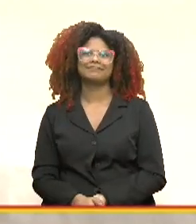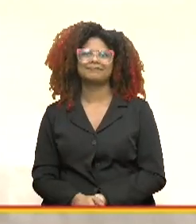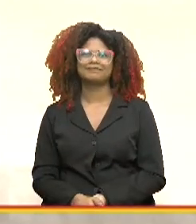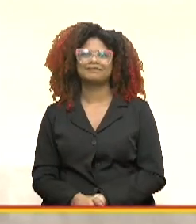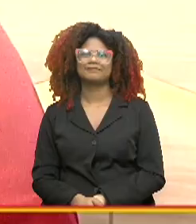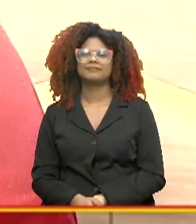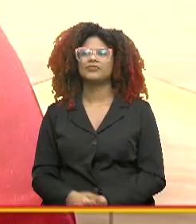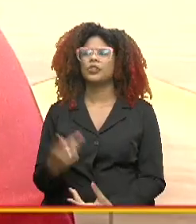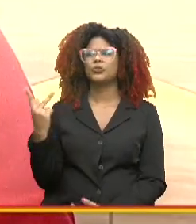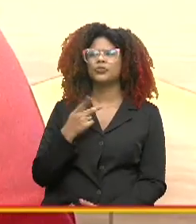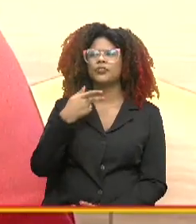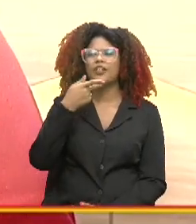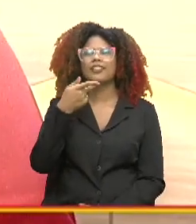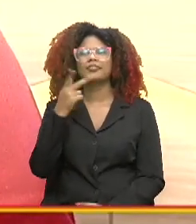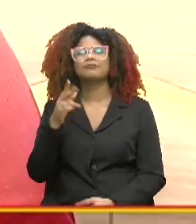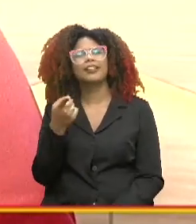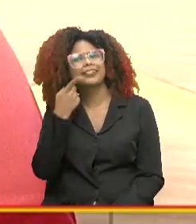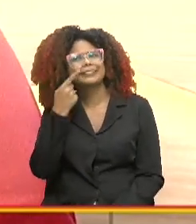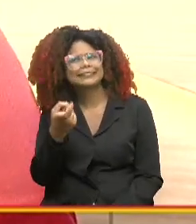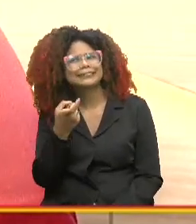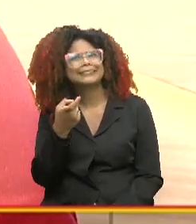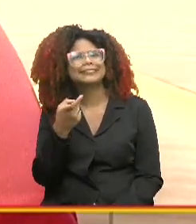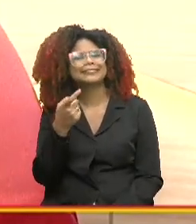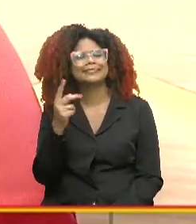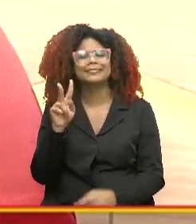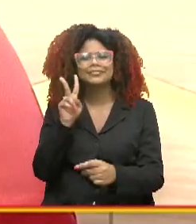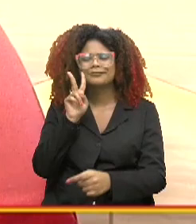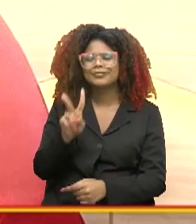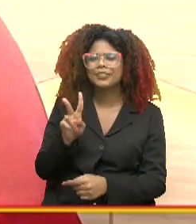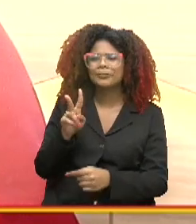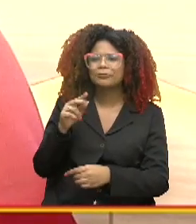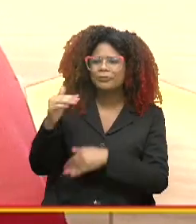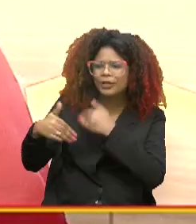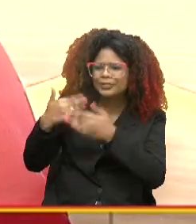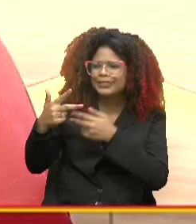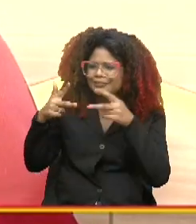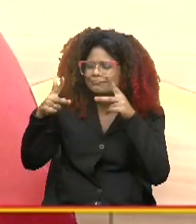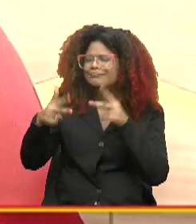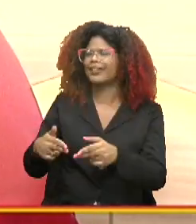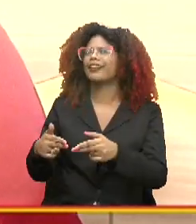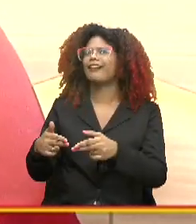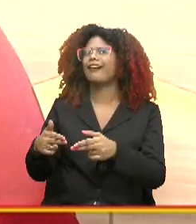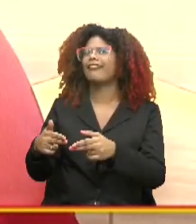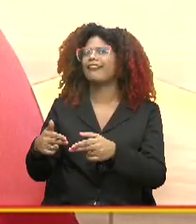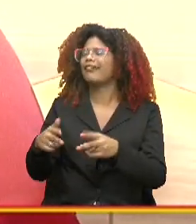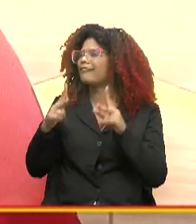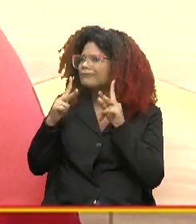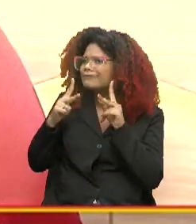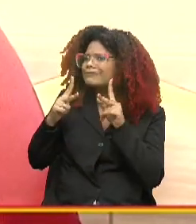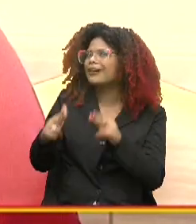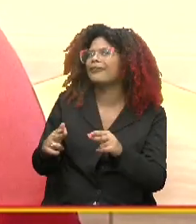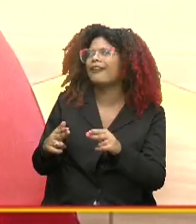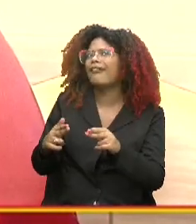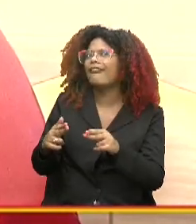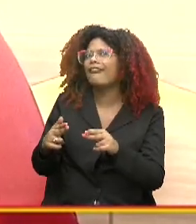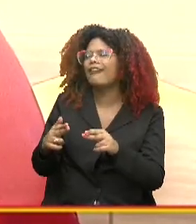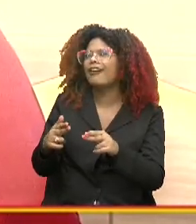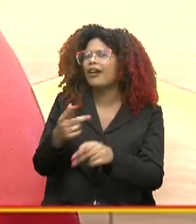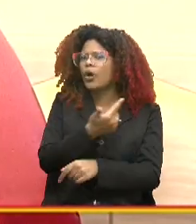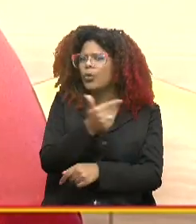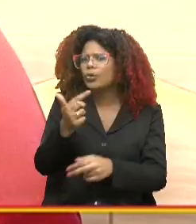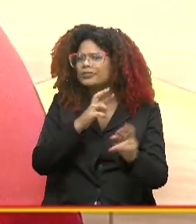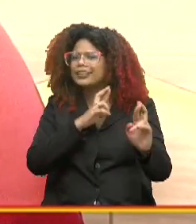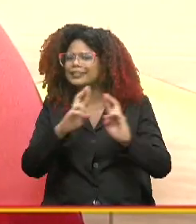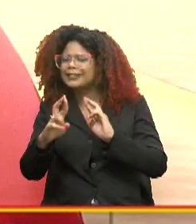até a gente diz assim é muito interessante que a gente visualiza um processo muito igual Até parece não muito igual né a